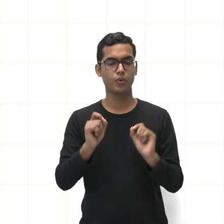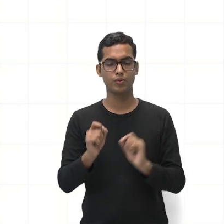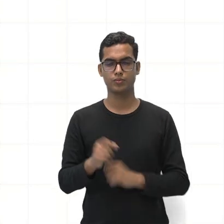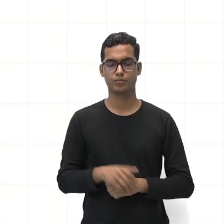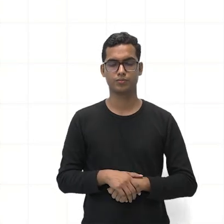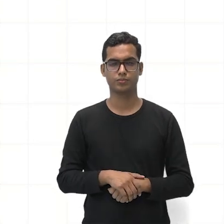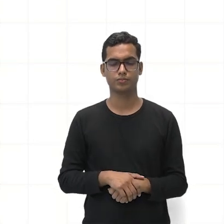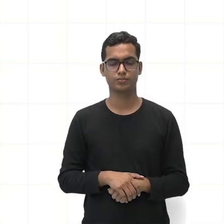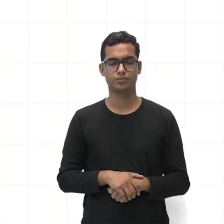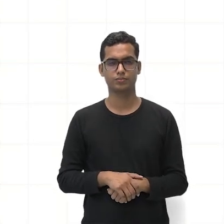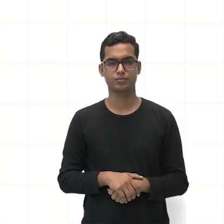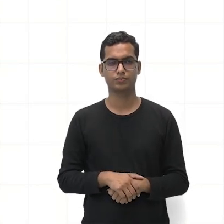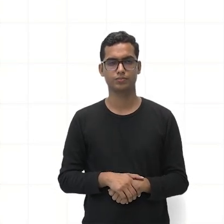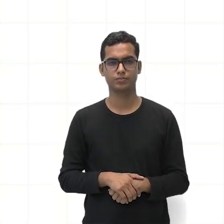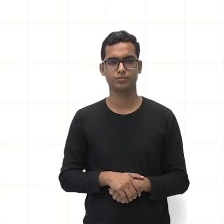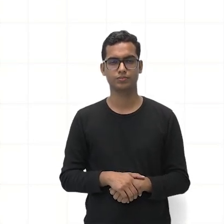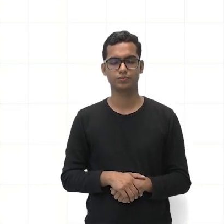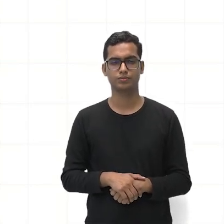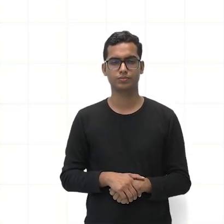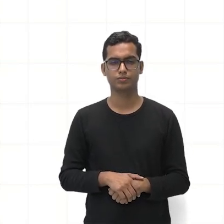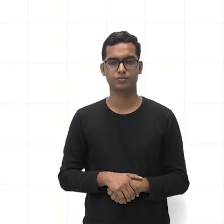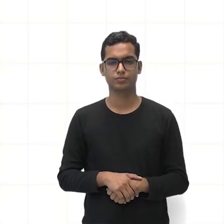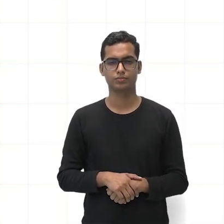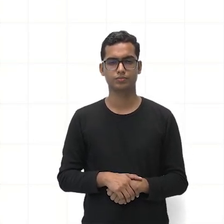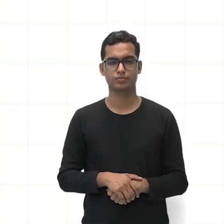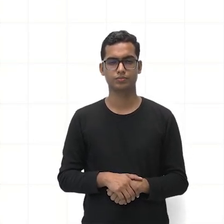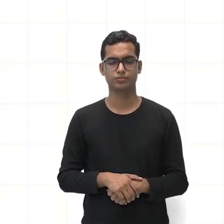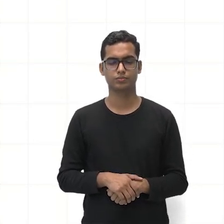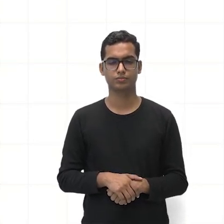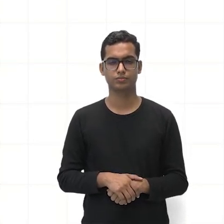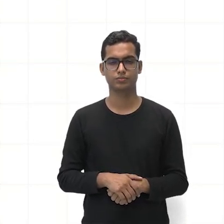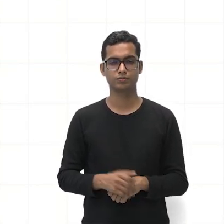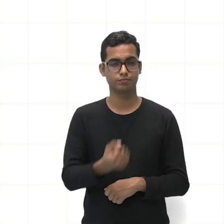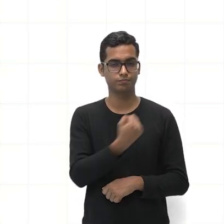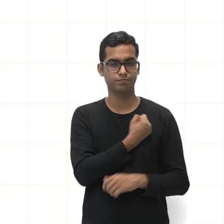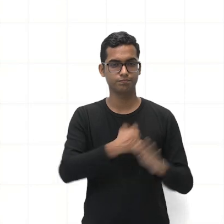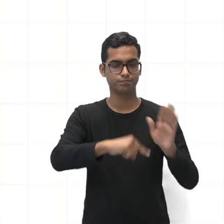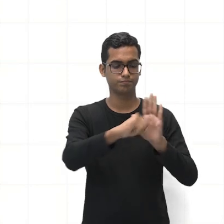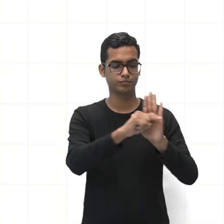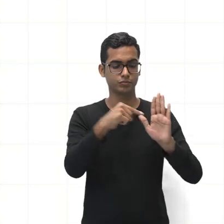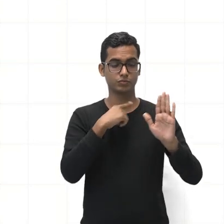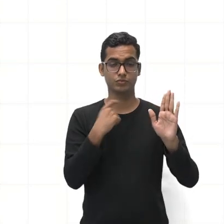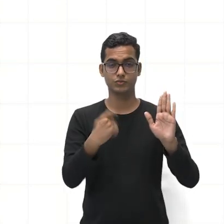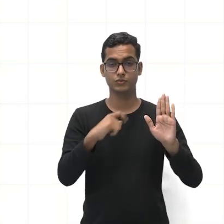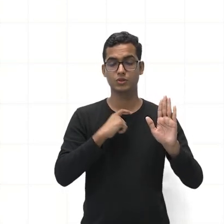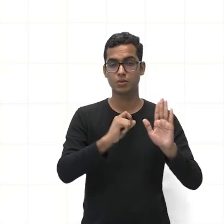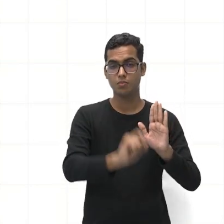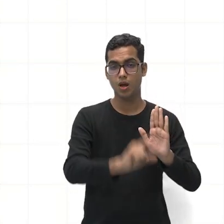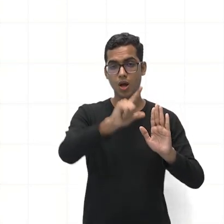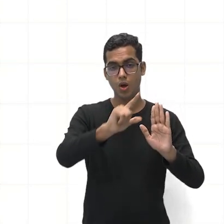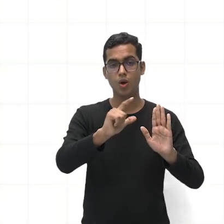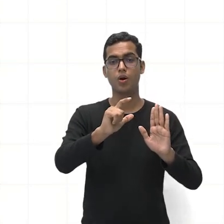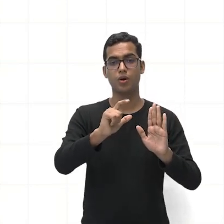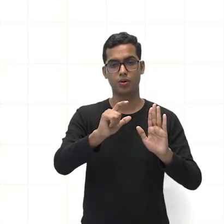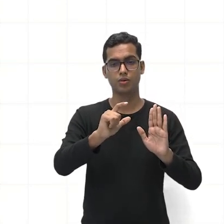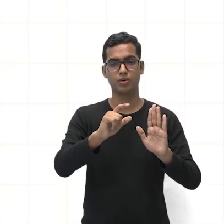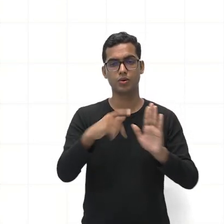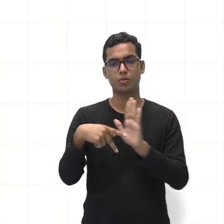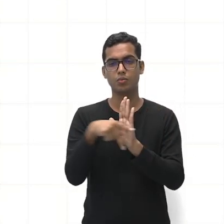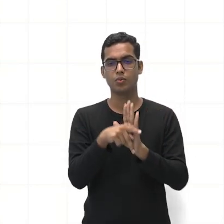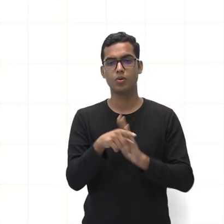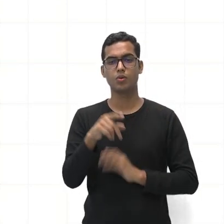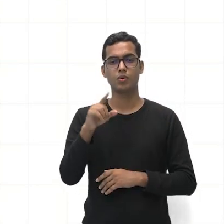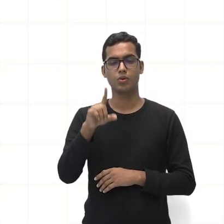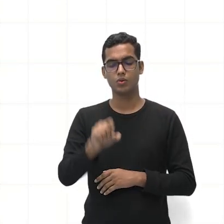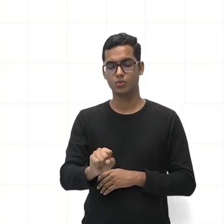né, que o diminuendo ou binuendo deve ser maior que o subtraindo. Professor, quer dizer